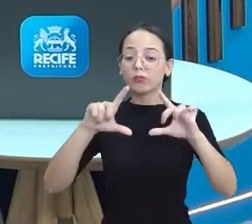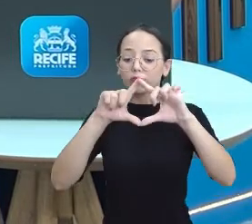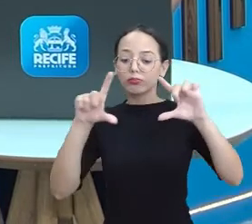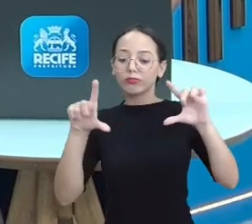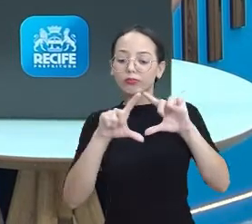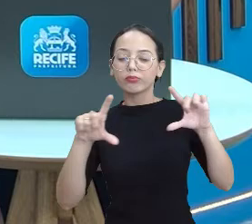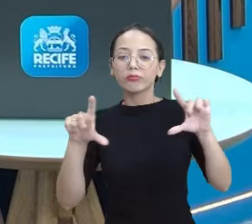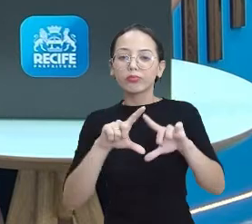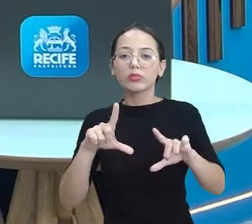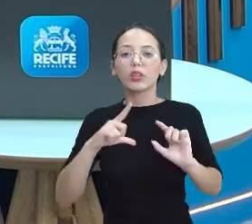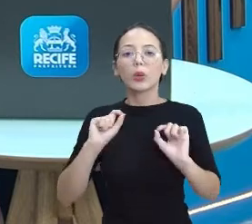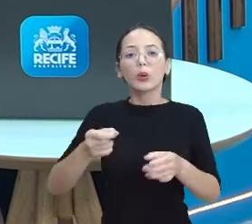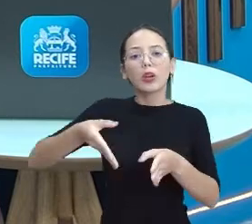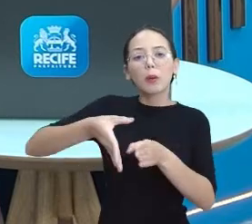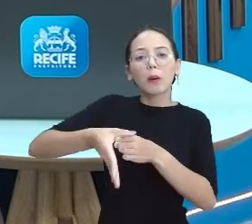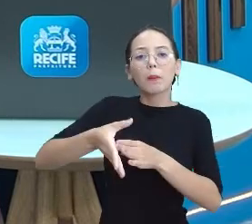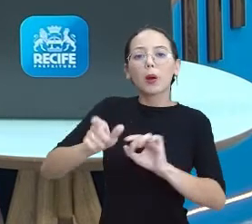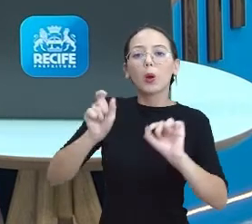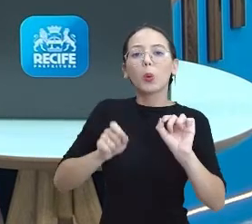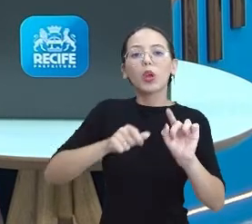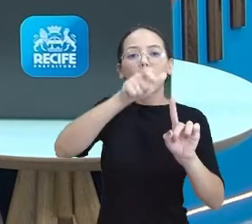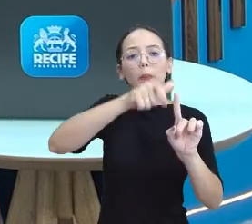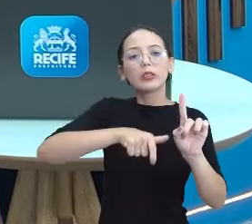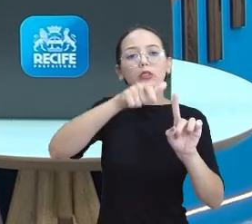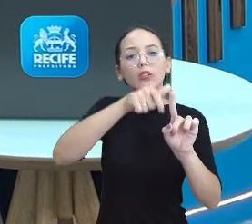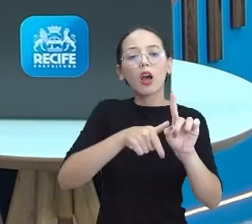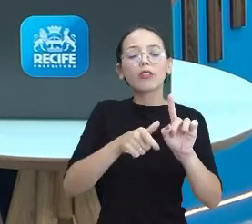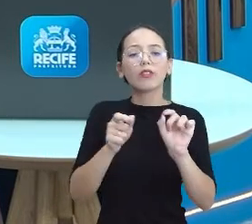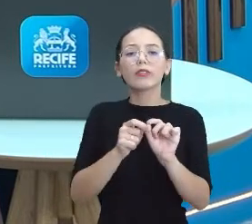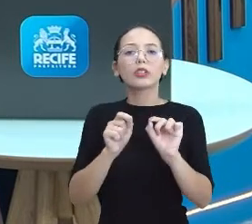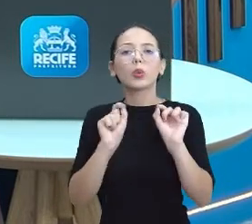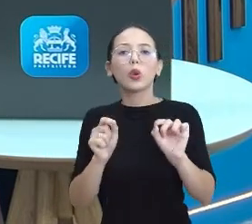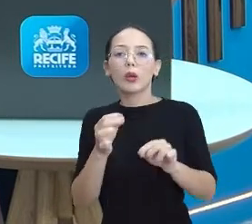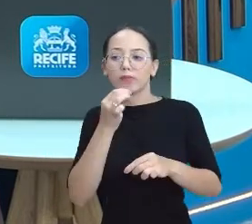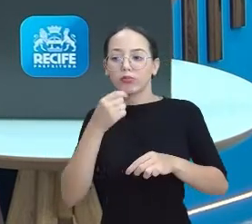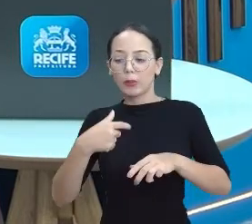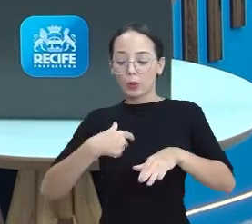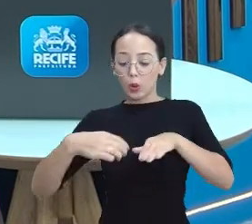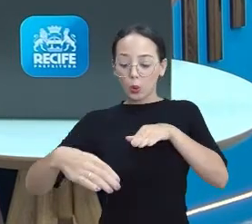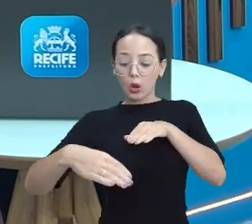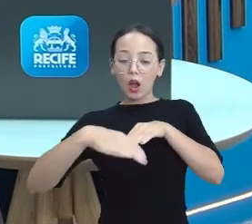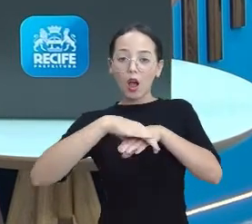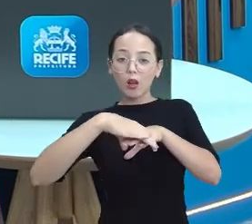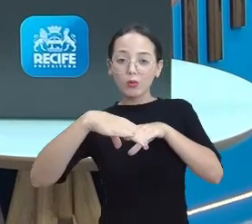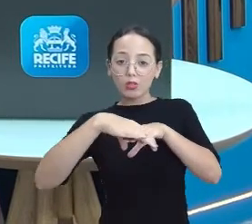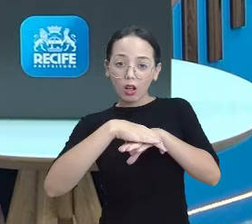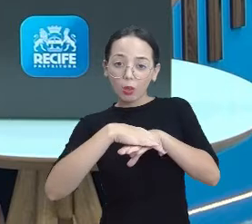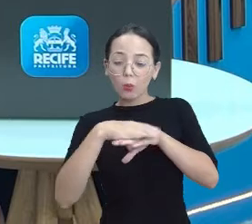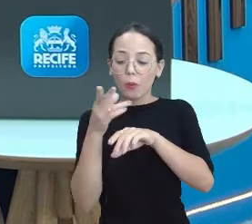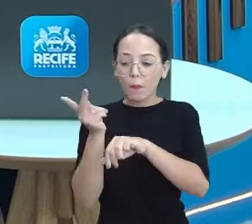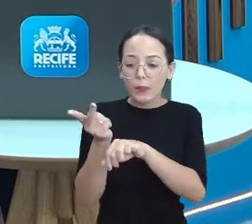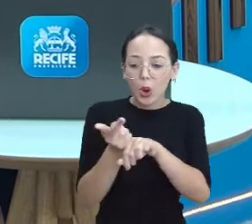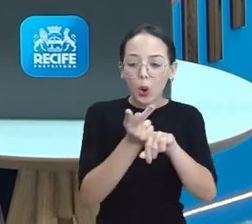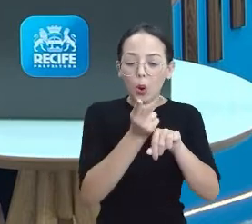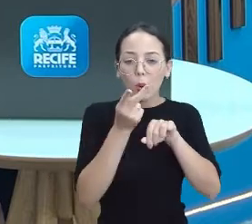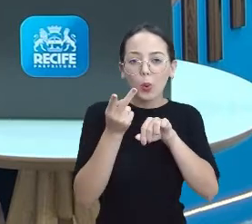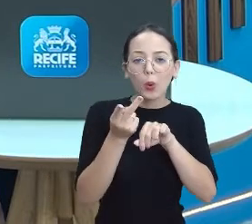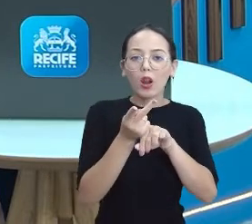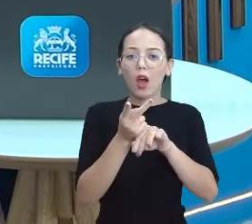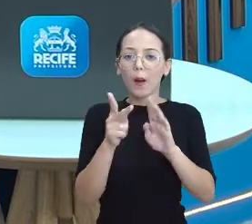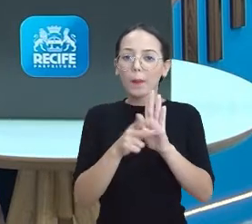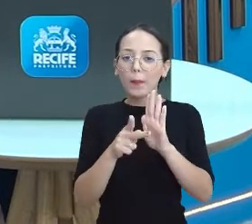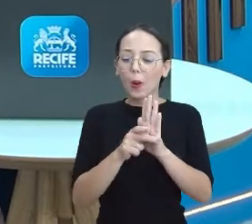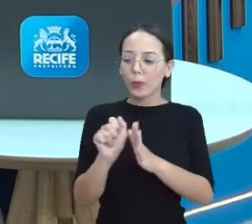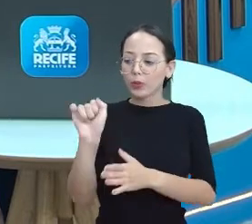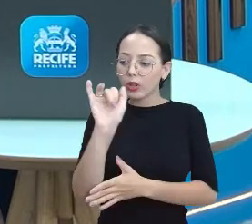existe a indicação do que o personagem está fazendo. Estou calçando sapatos. E aí ele vai procurar a figura de